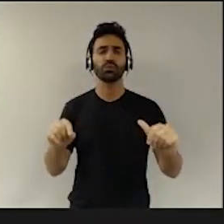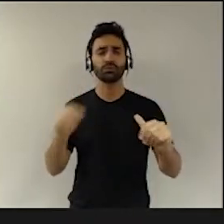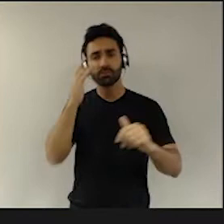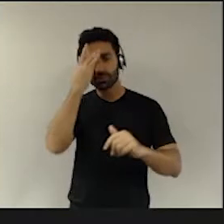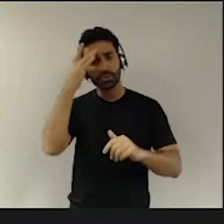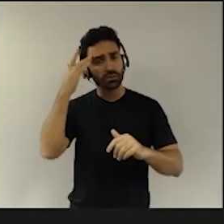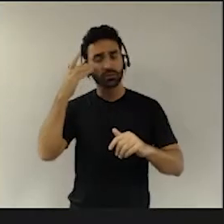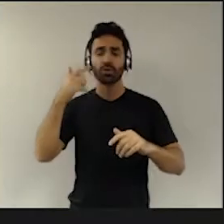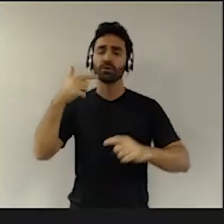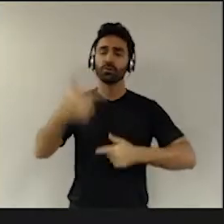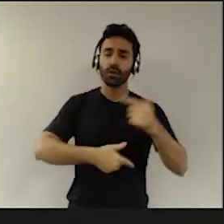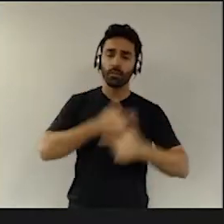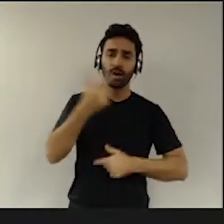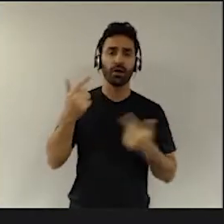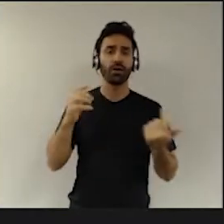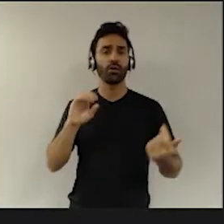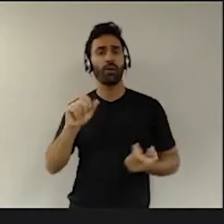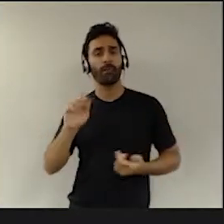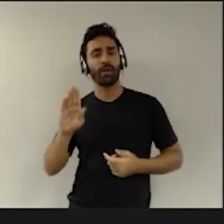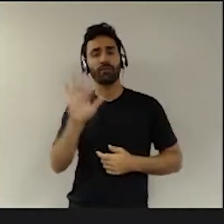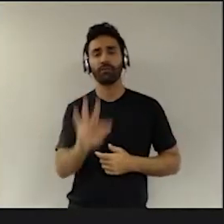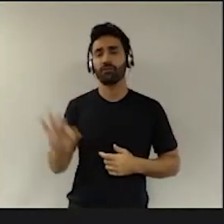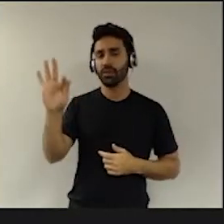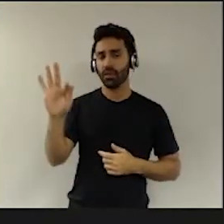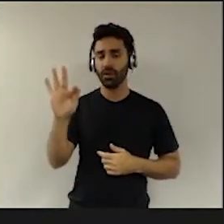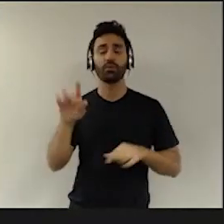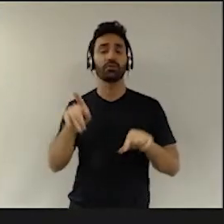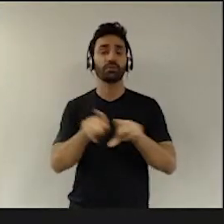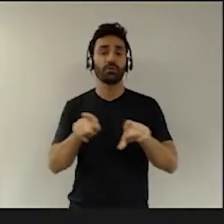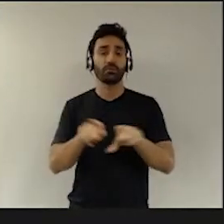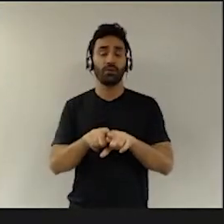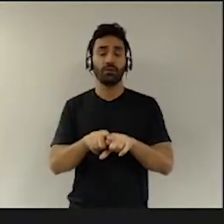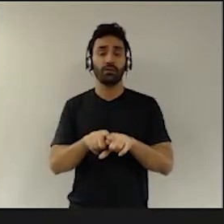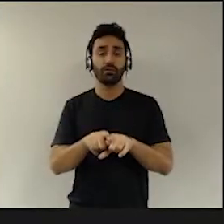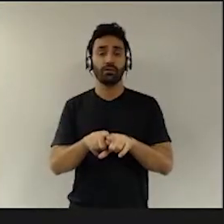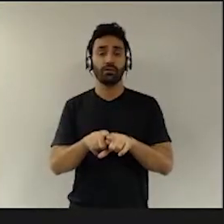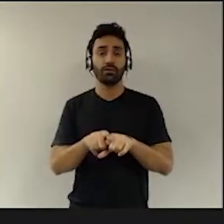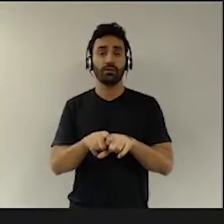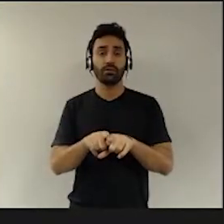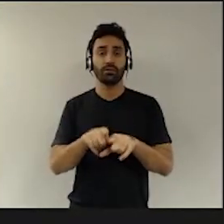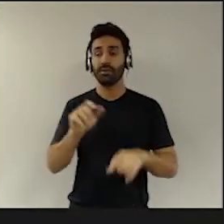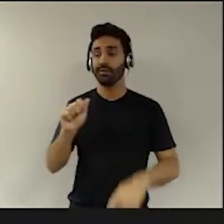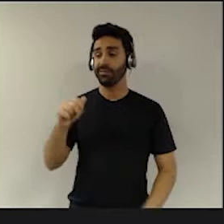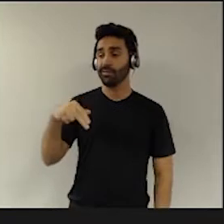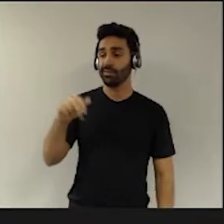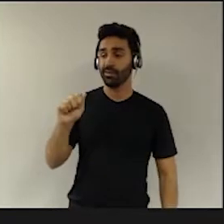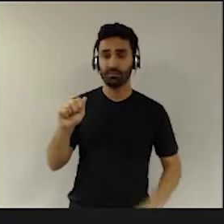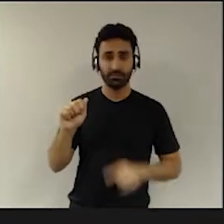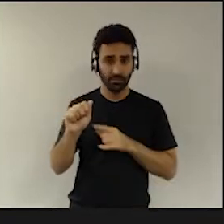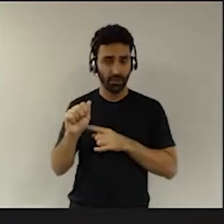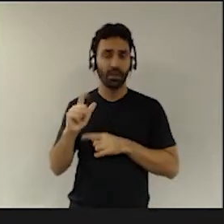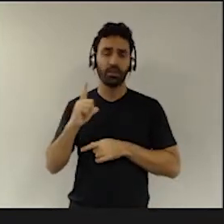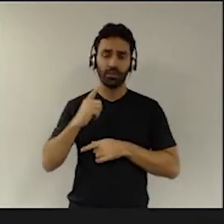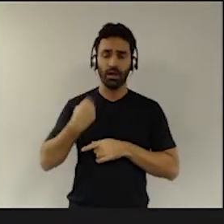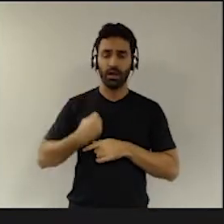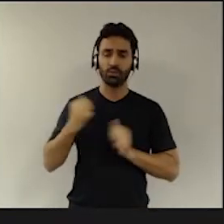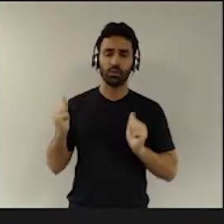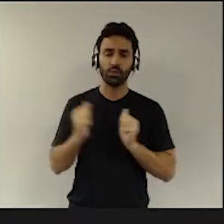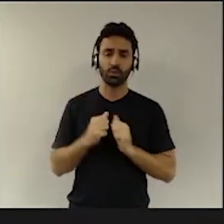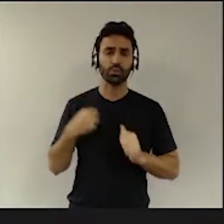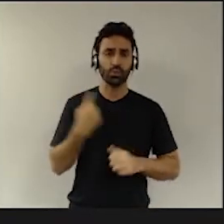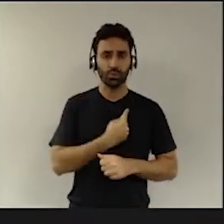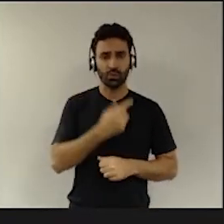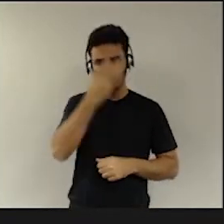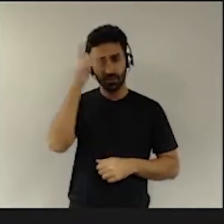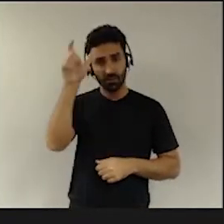todos os servidores da OAB Federal, e agora, mais especialmente, Ana, que está conosco, né? Um pessoal